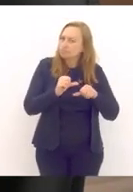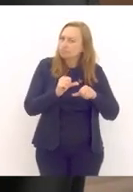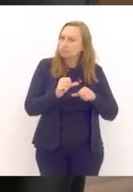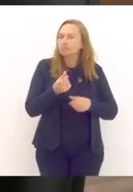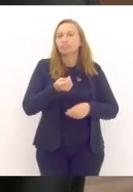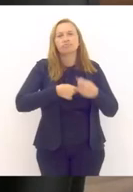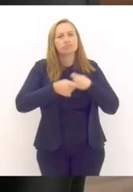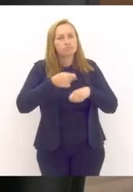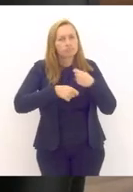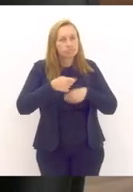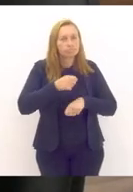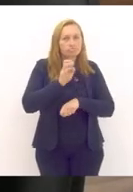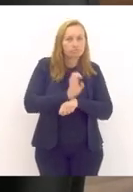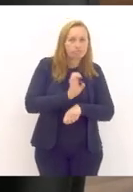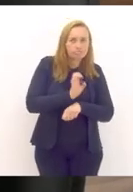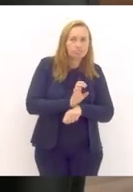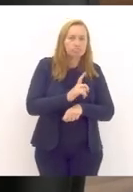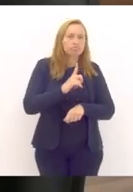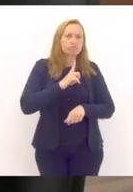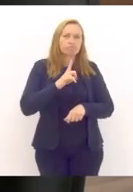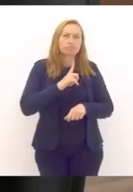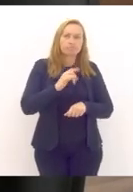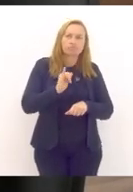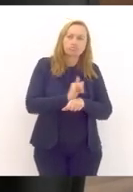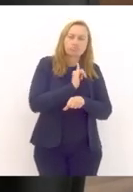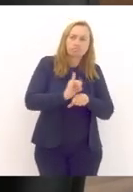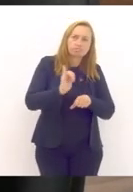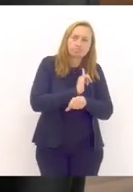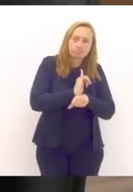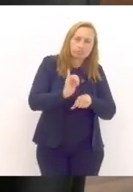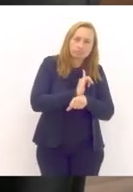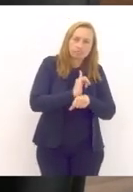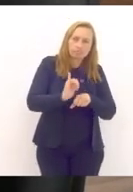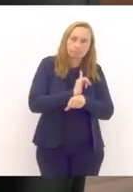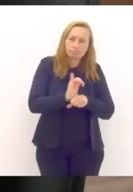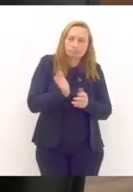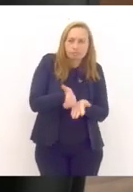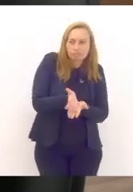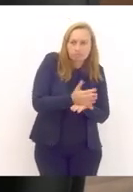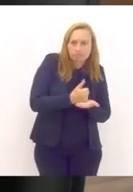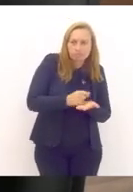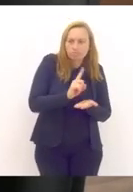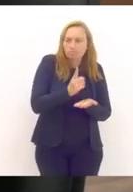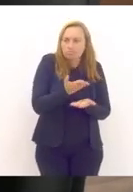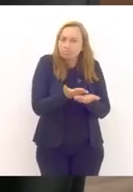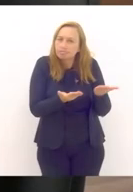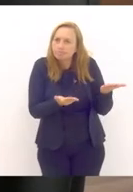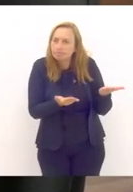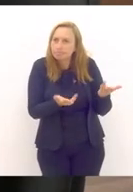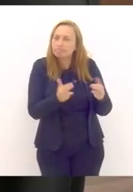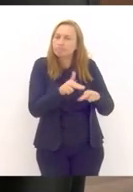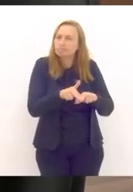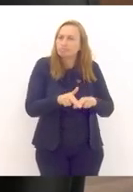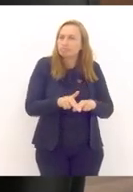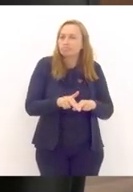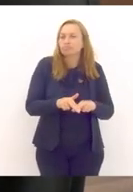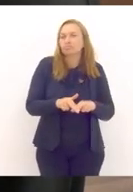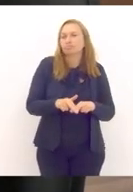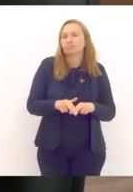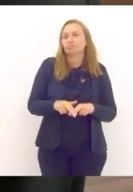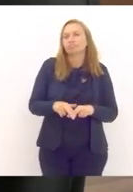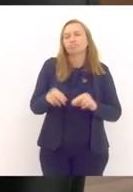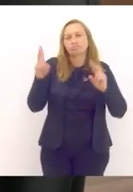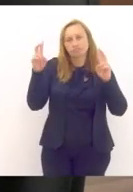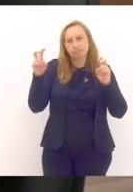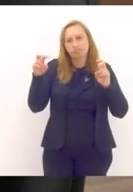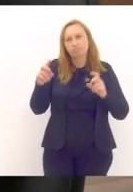econômico do Estado e se tem medidas para fazer com que a arrecadação não caia devido a esse fenômeno, e se